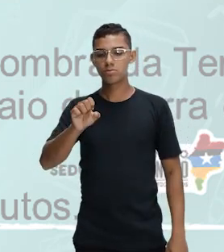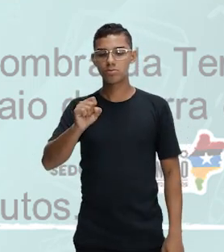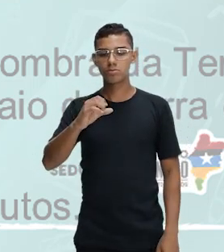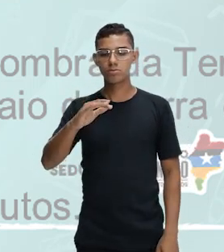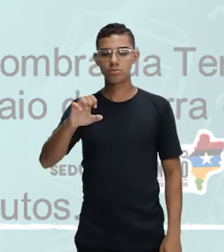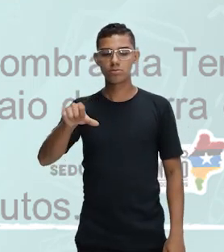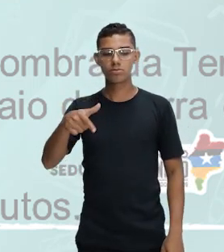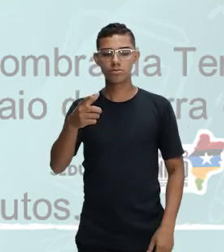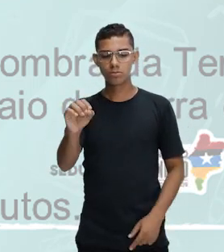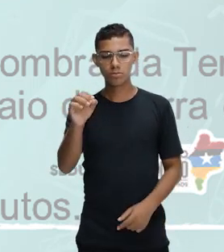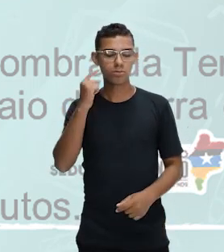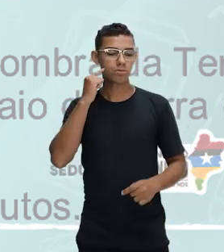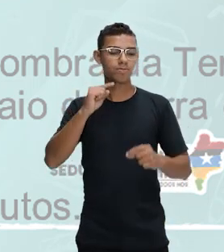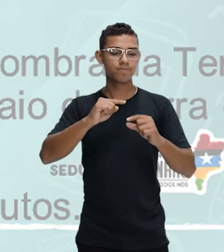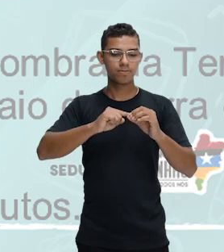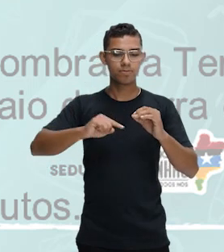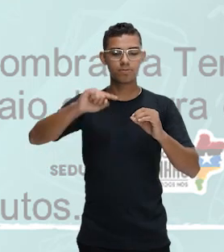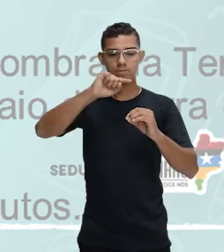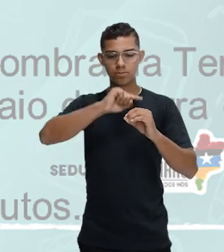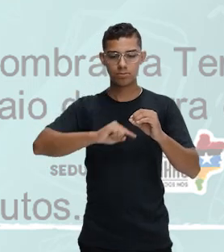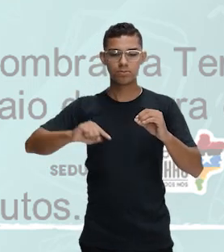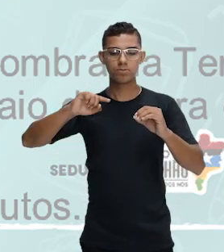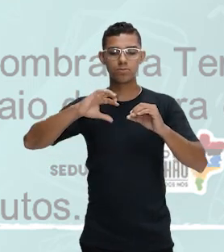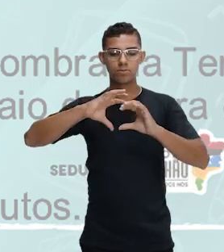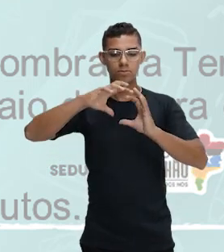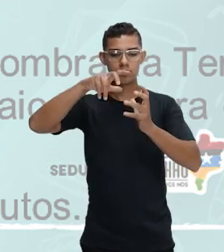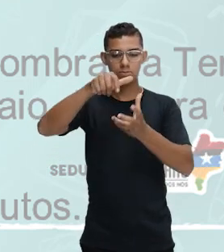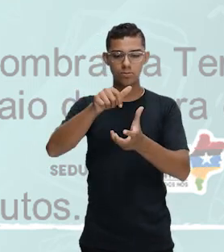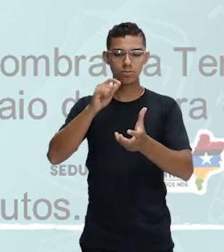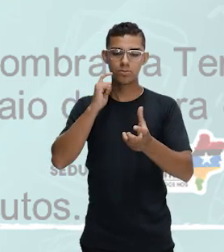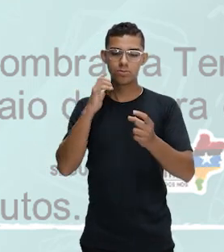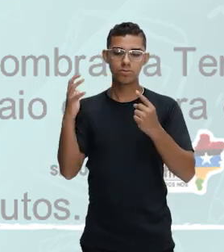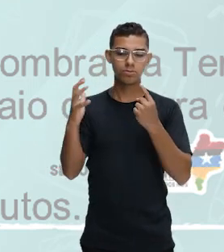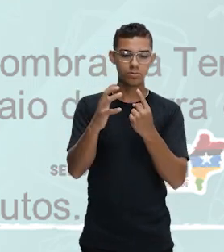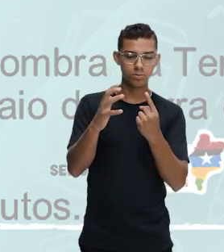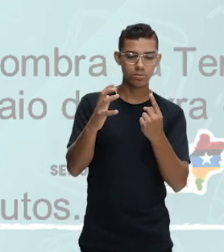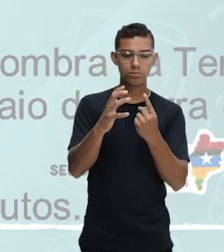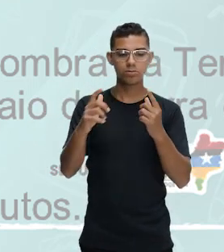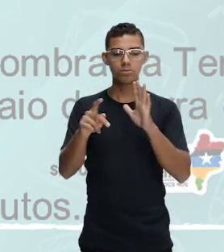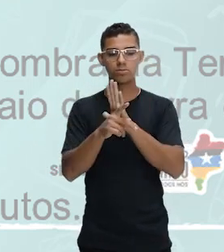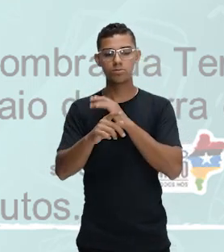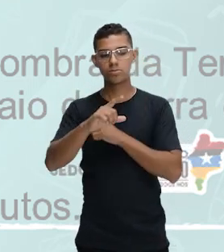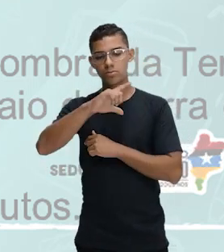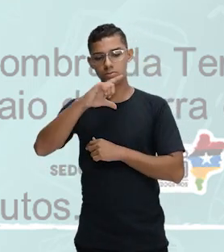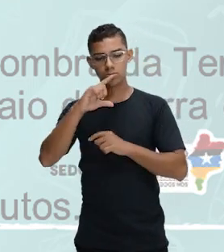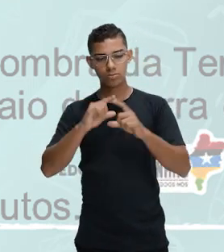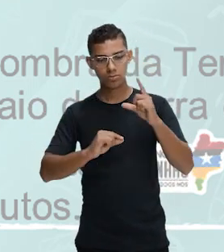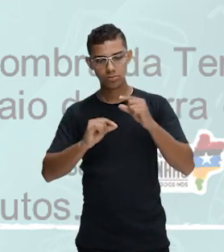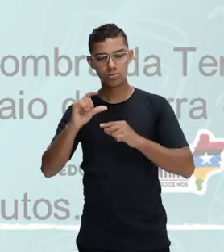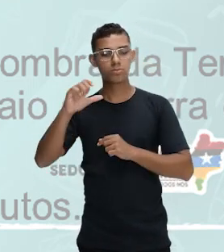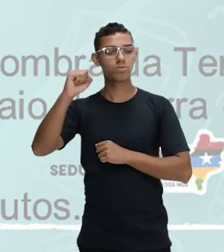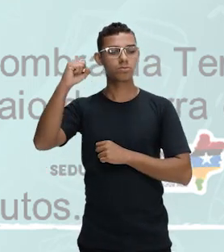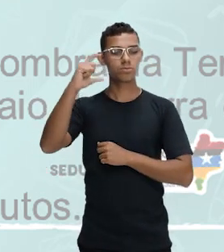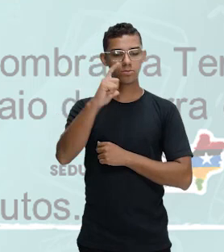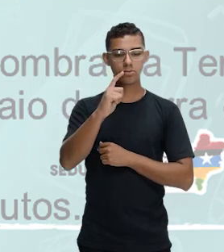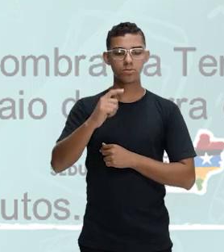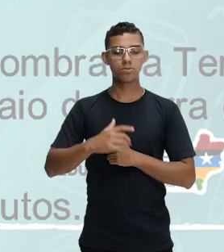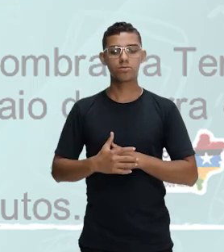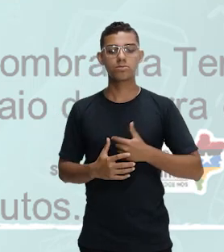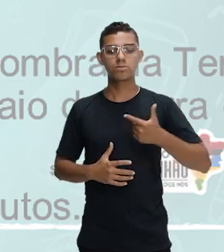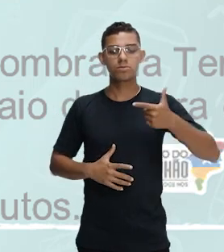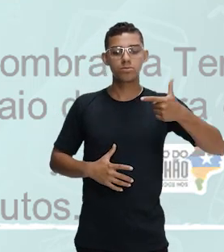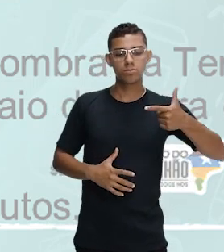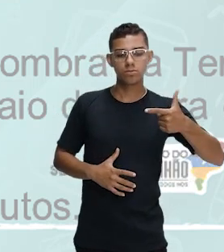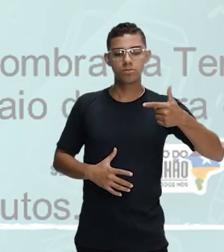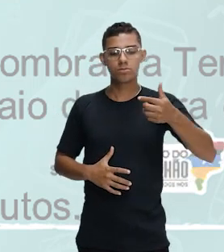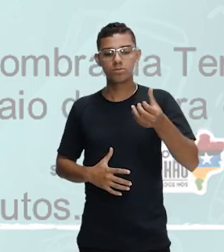do eixo de rotação da Terra devido à influência gravitacional da Lua e do Sol, que leva 26 mil